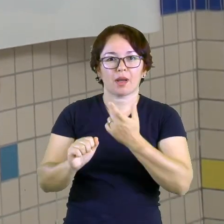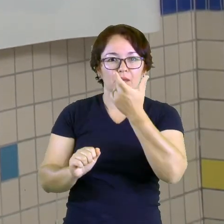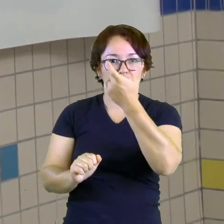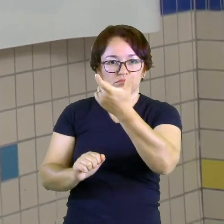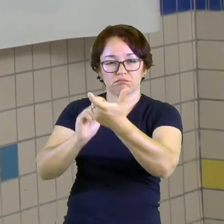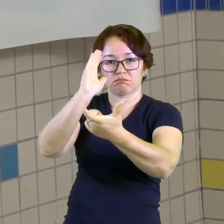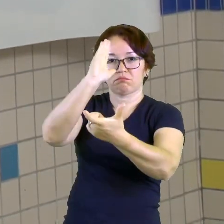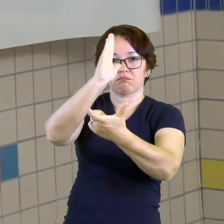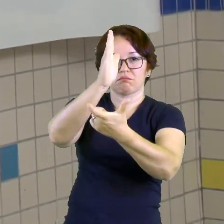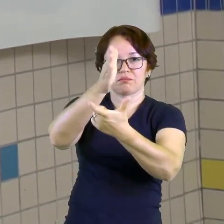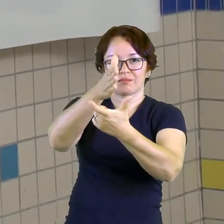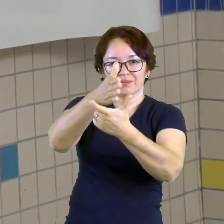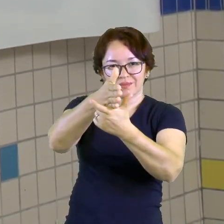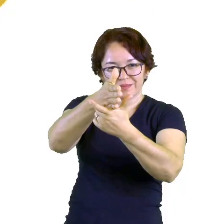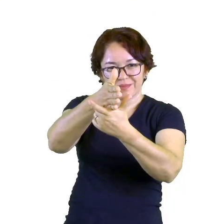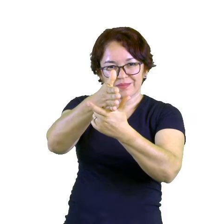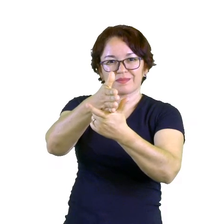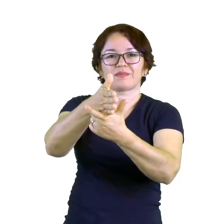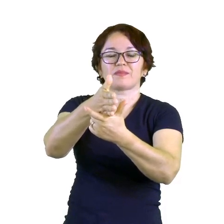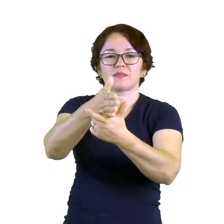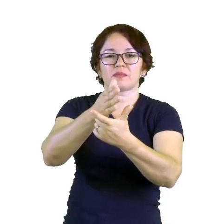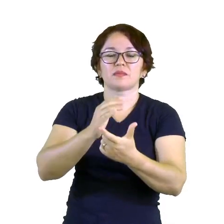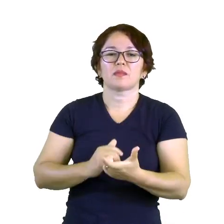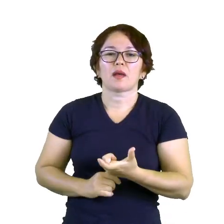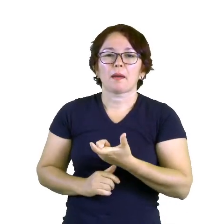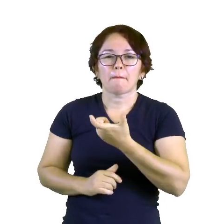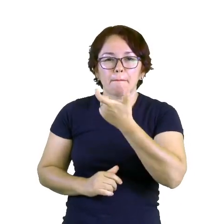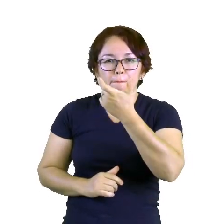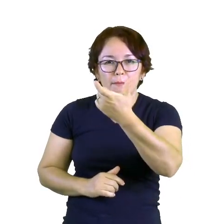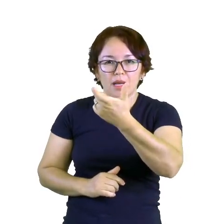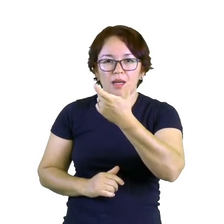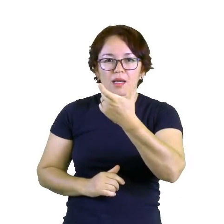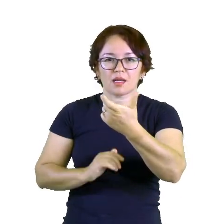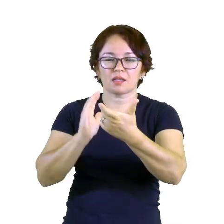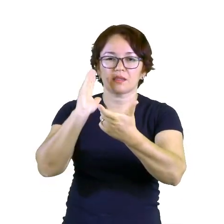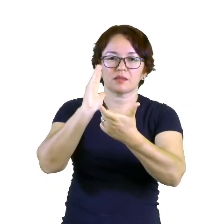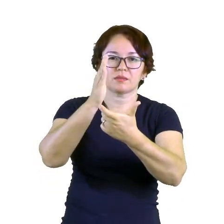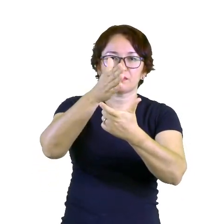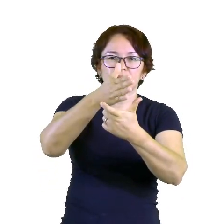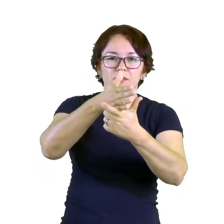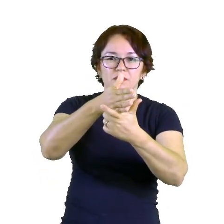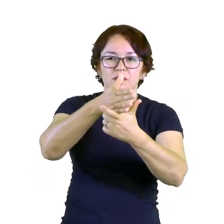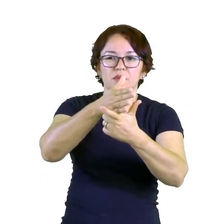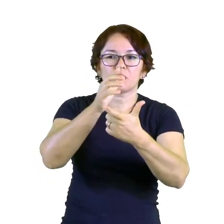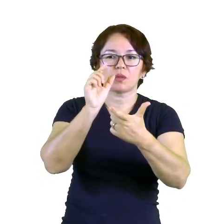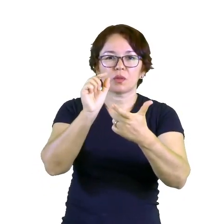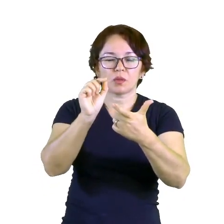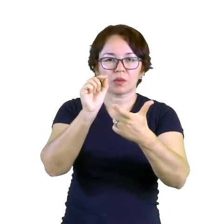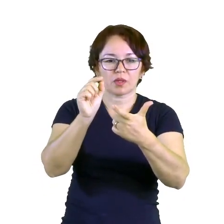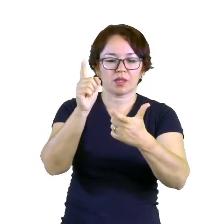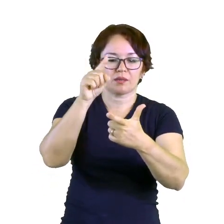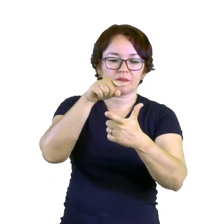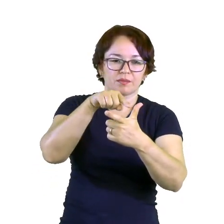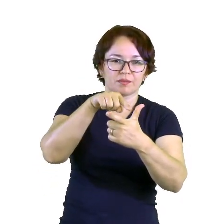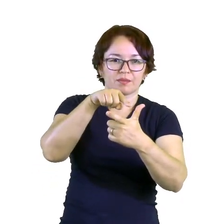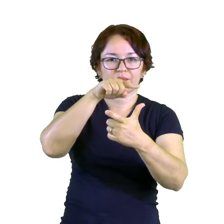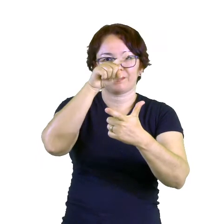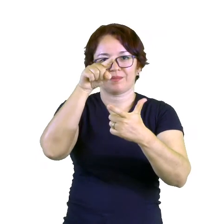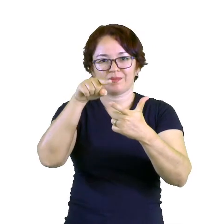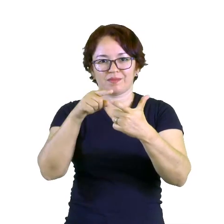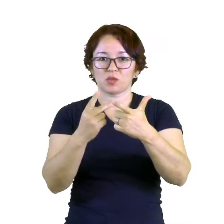Duas sílabas. Então a palavra ela é classificada por dissílaba quando a palavra é formada por